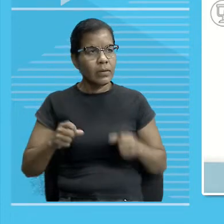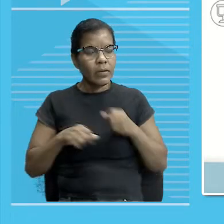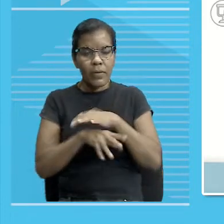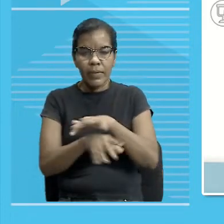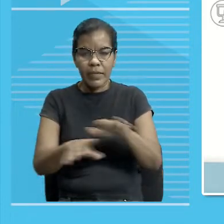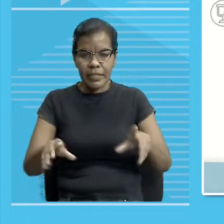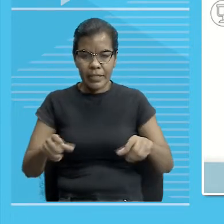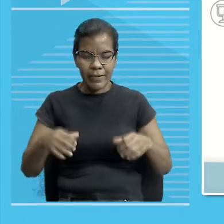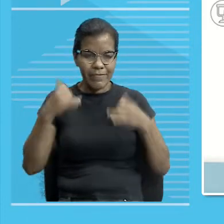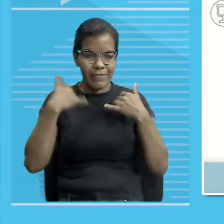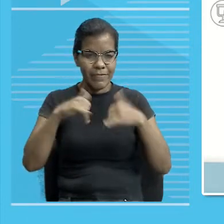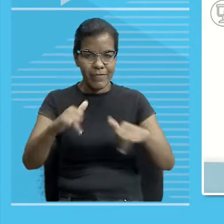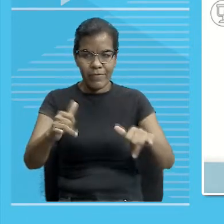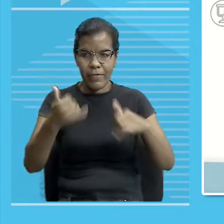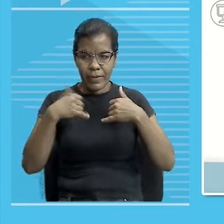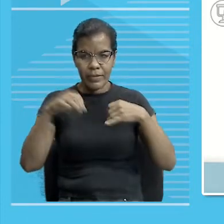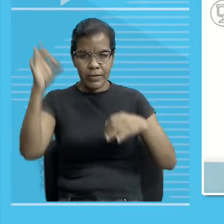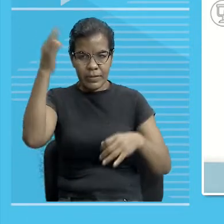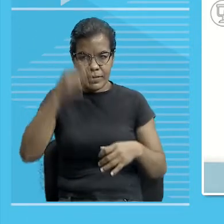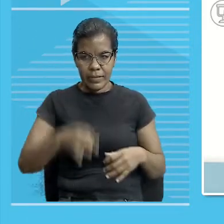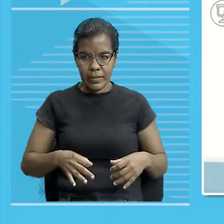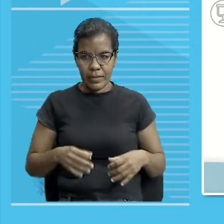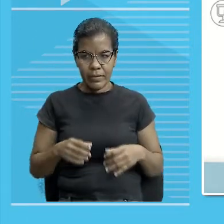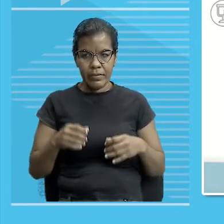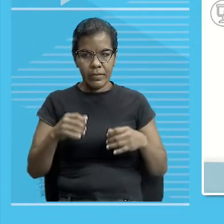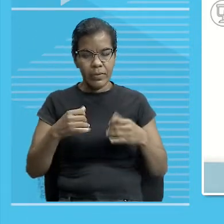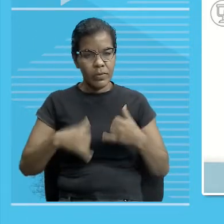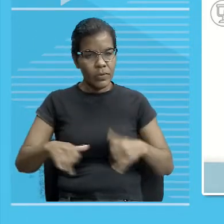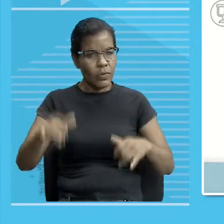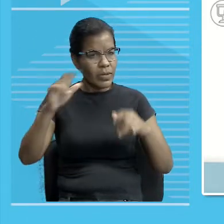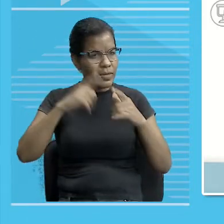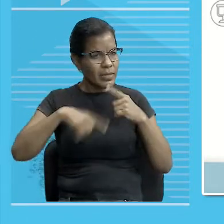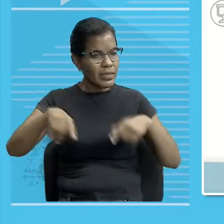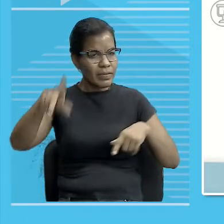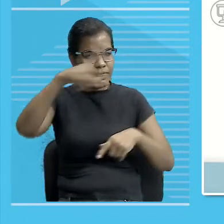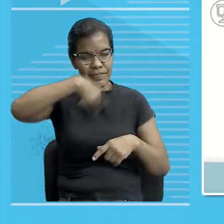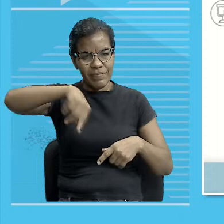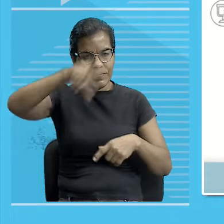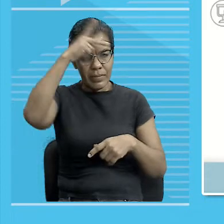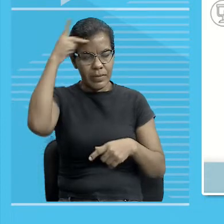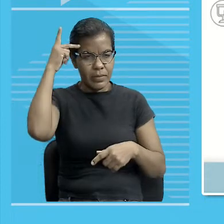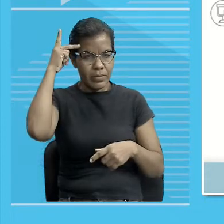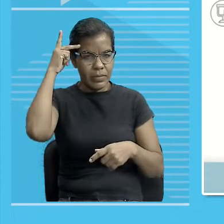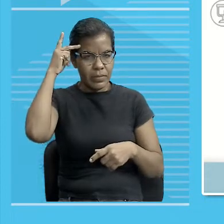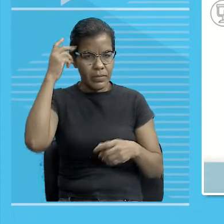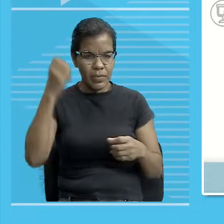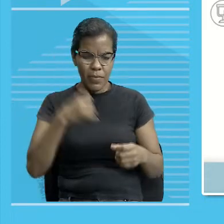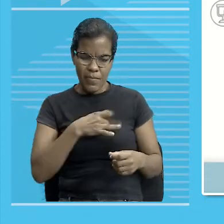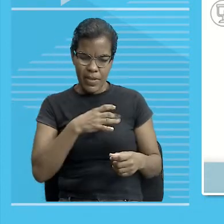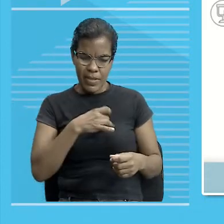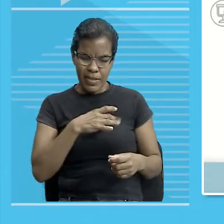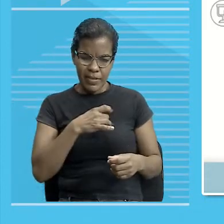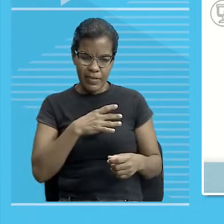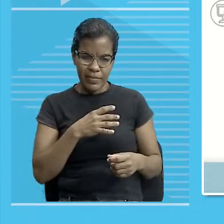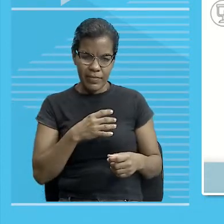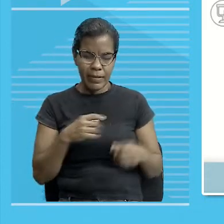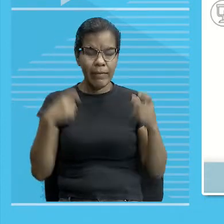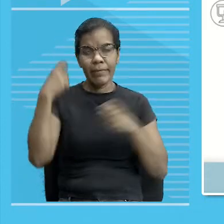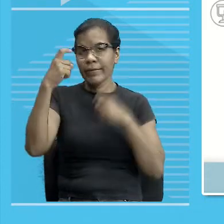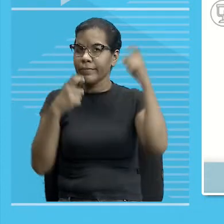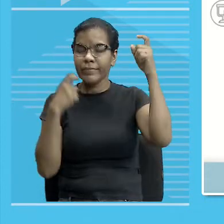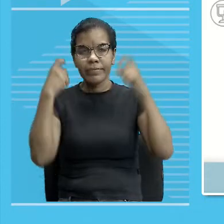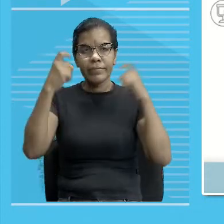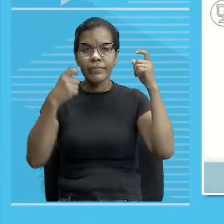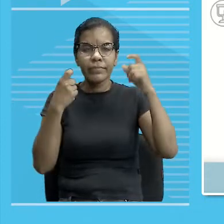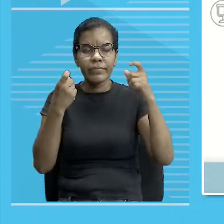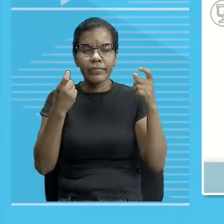Compartilhar informações corretas com todas as pessoas. O medo, a